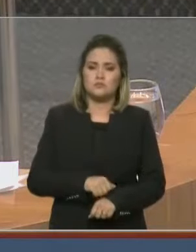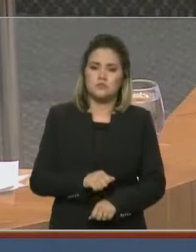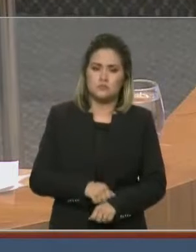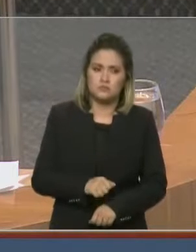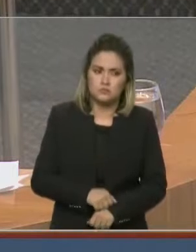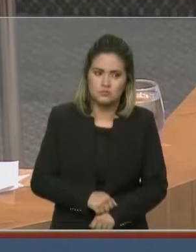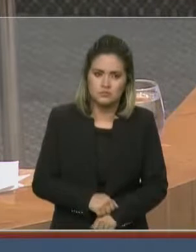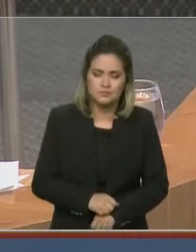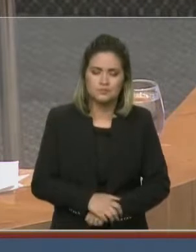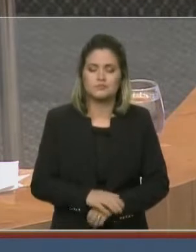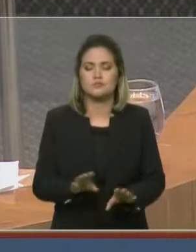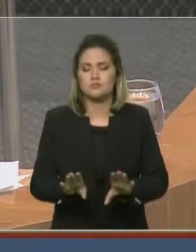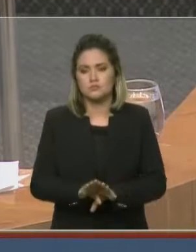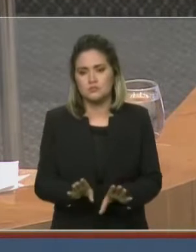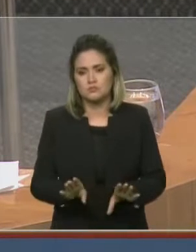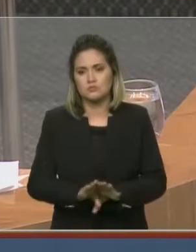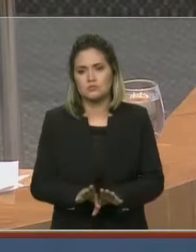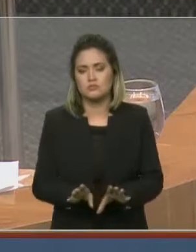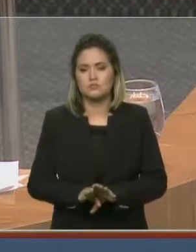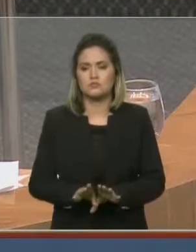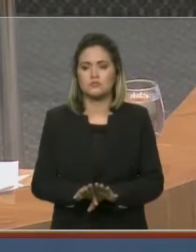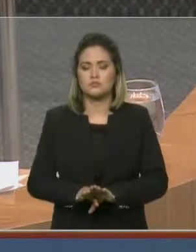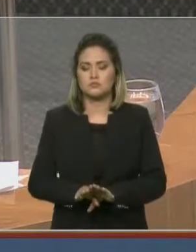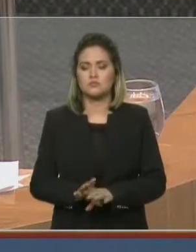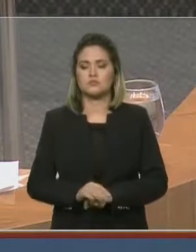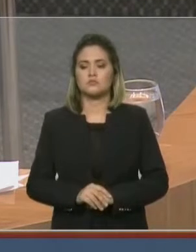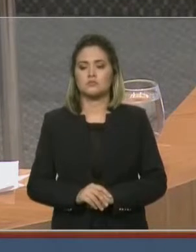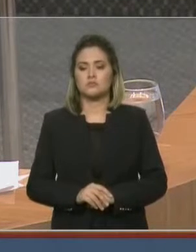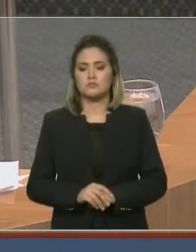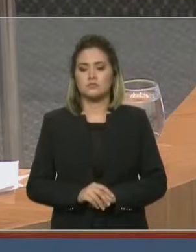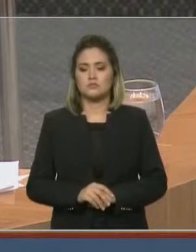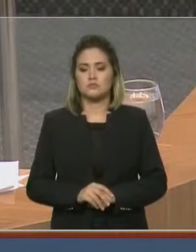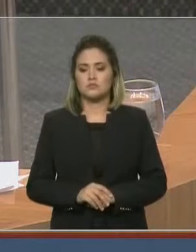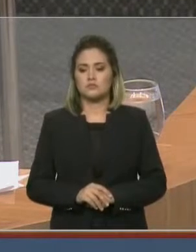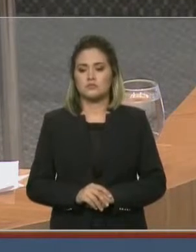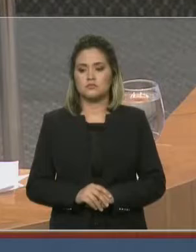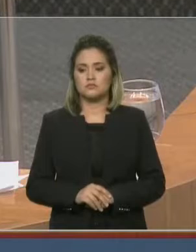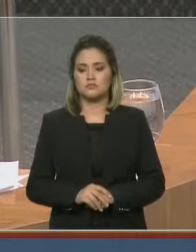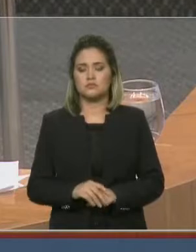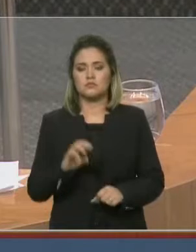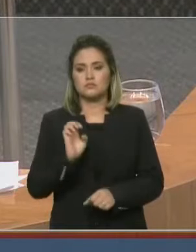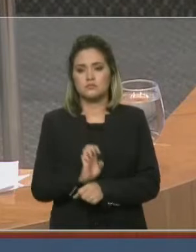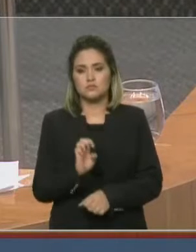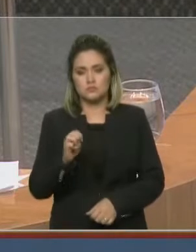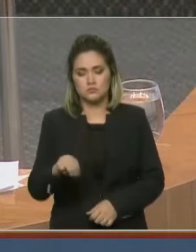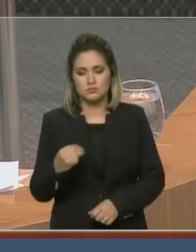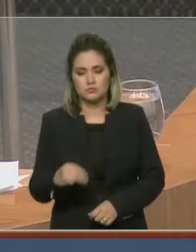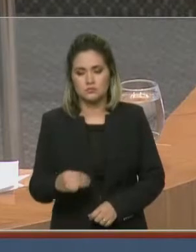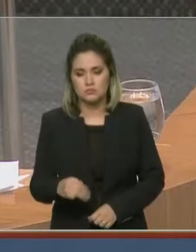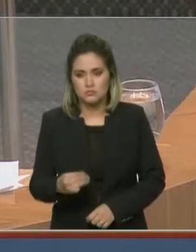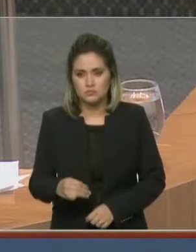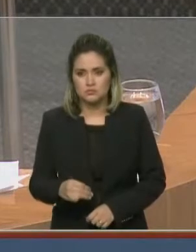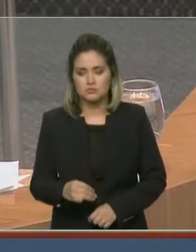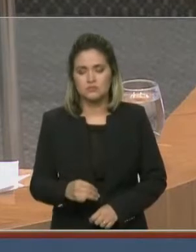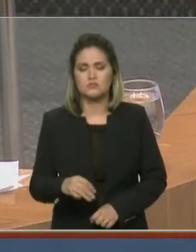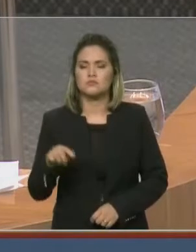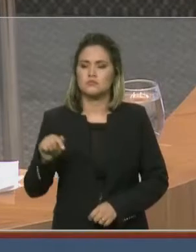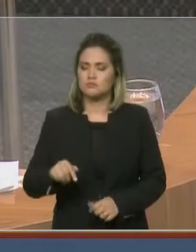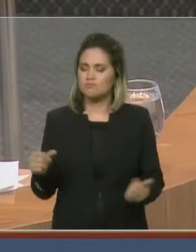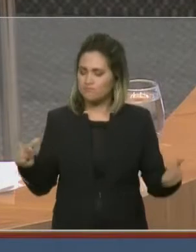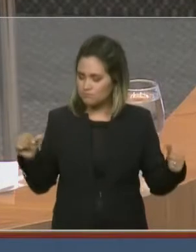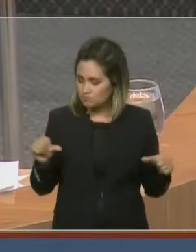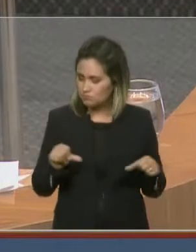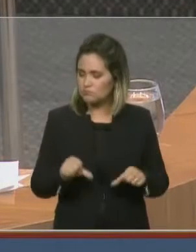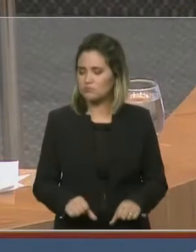pobres, e também, olhando um olhar para o nosso estado do Maranhão, atinge, em